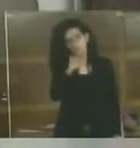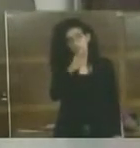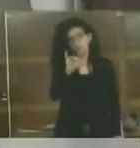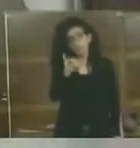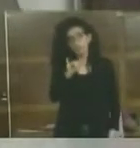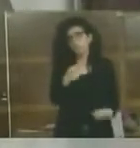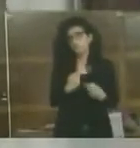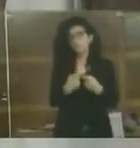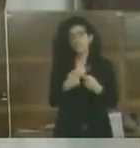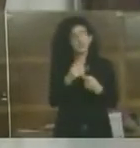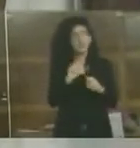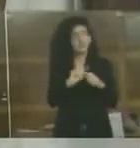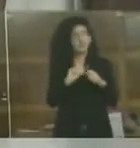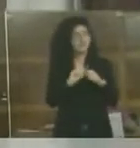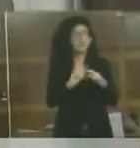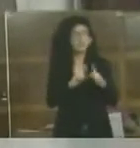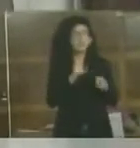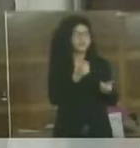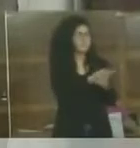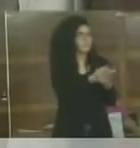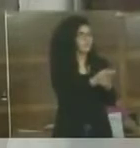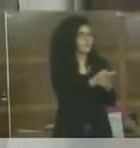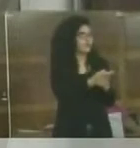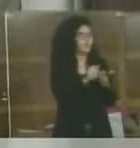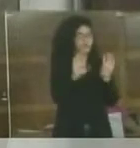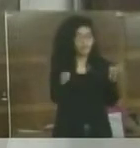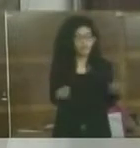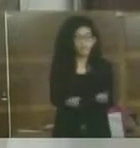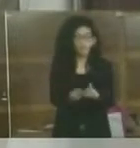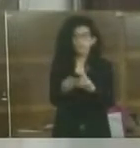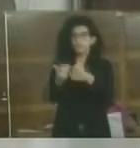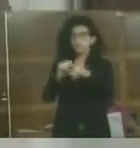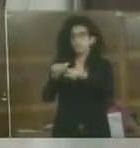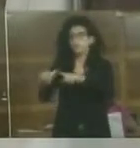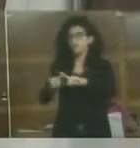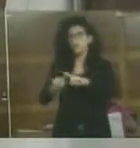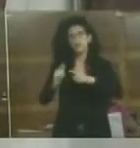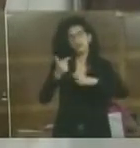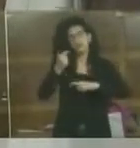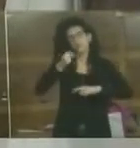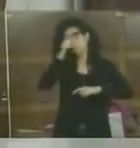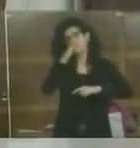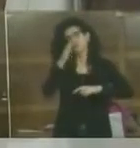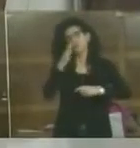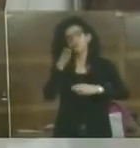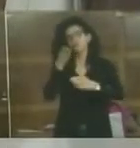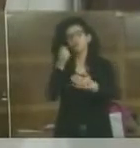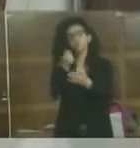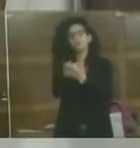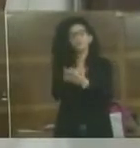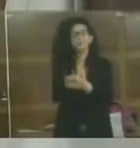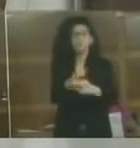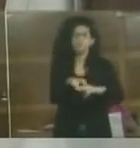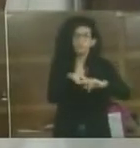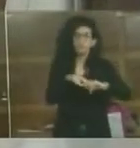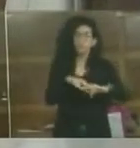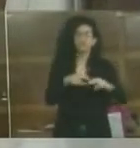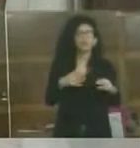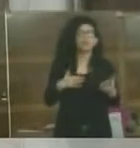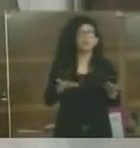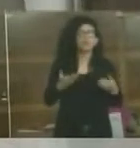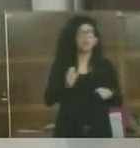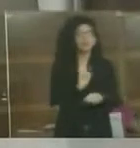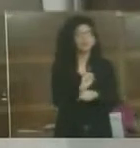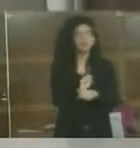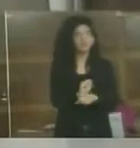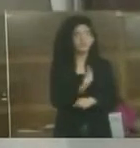e não pagaram. A Brasfel investiu e a Sete Brasil não pagou, e por isso que ela está parada ali. Então